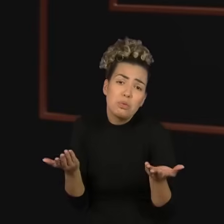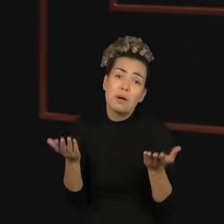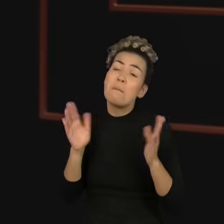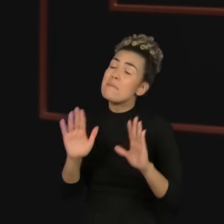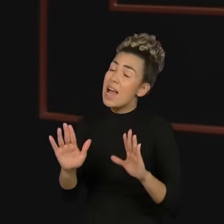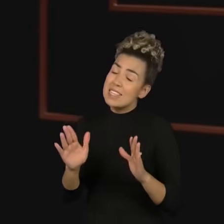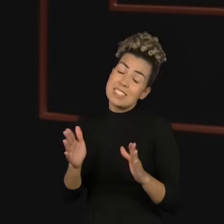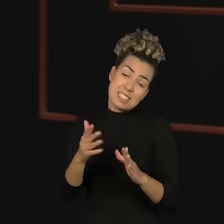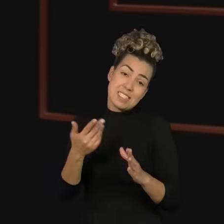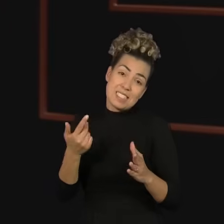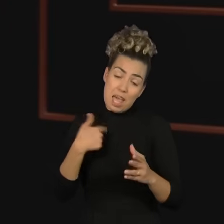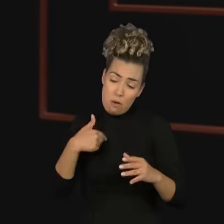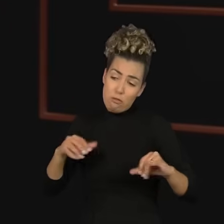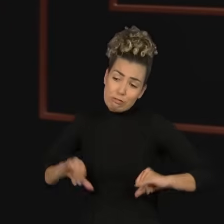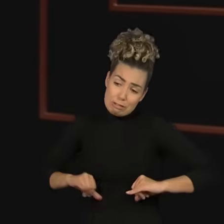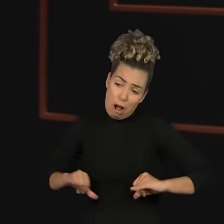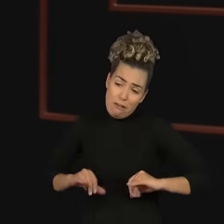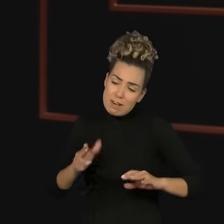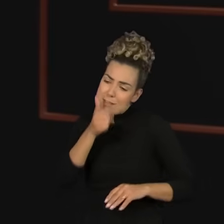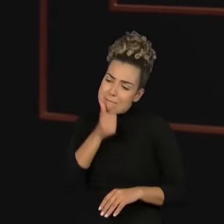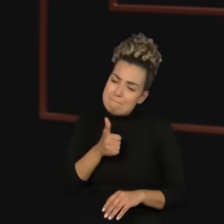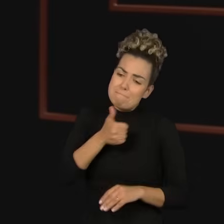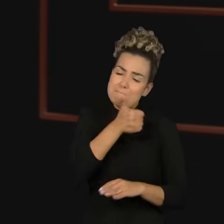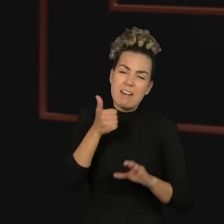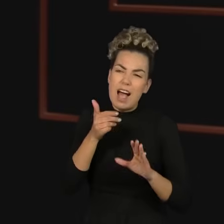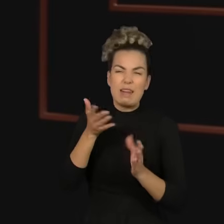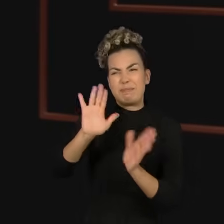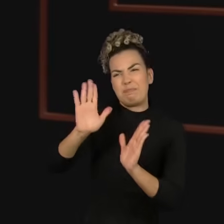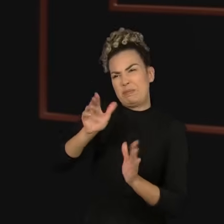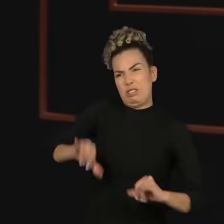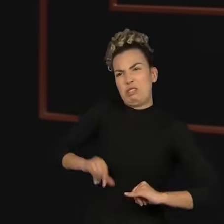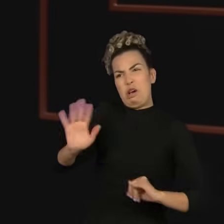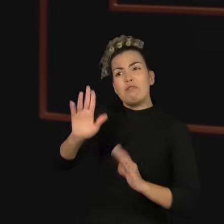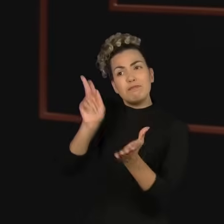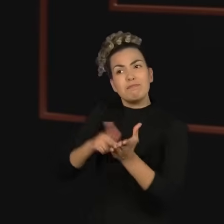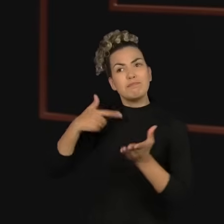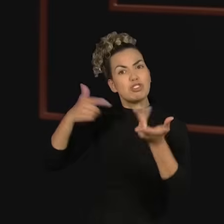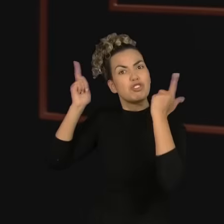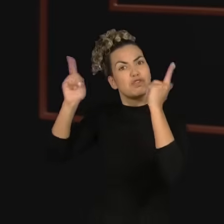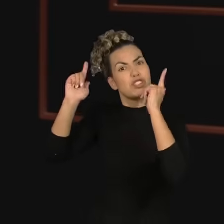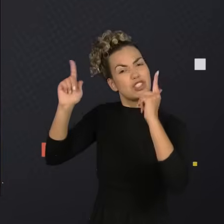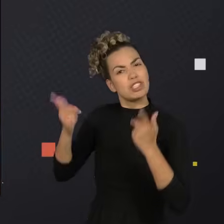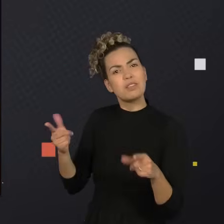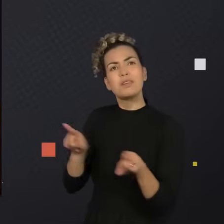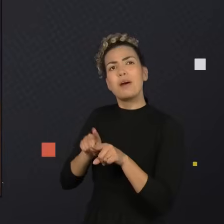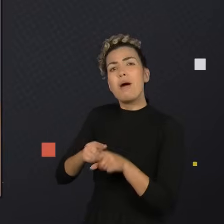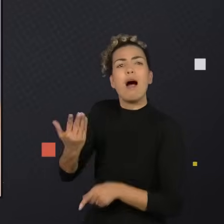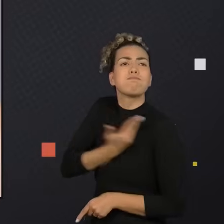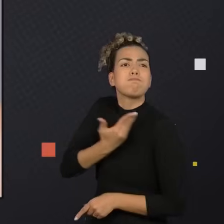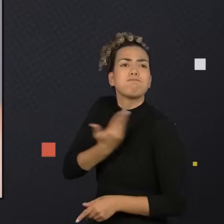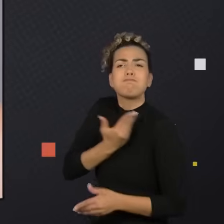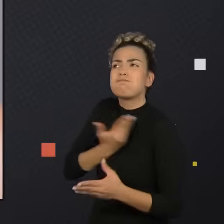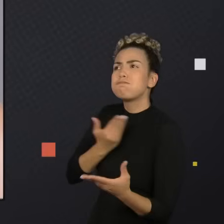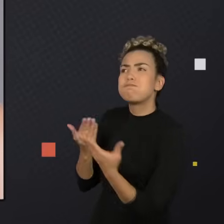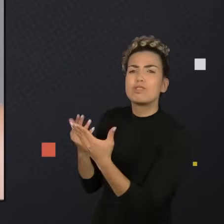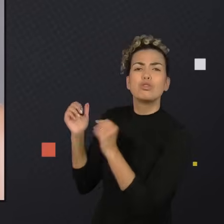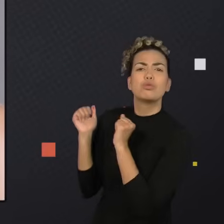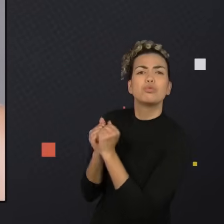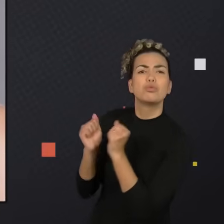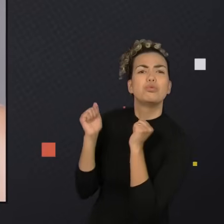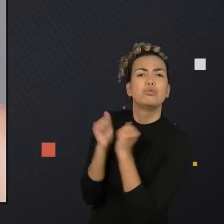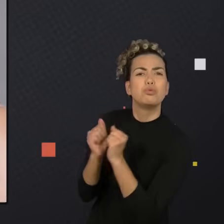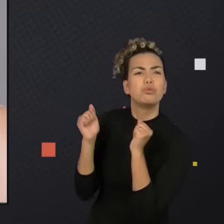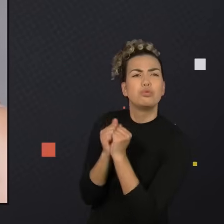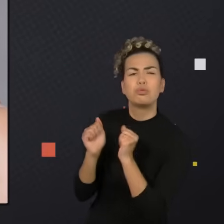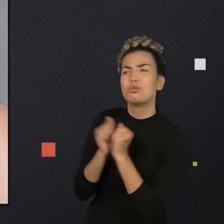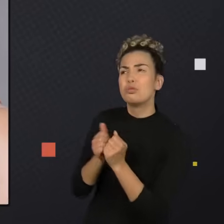divertindo muito fazendo essa série. Aí estou lá com meu amigo irmão, né? A Patrícia também, que é minha amiga há 200 anos, que é comadre